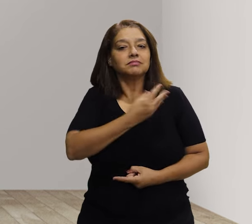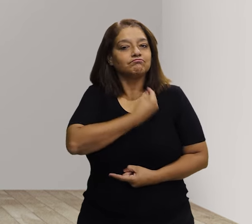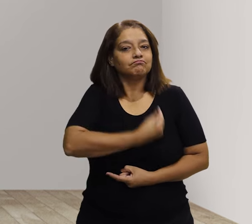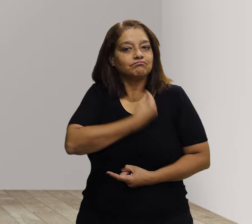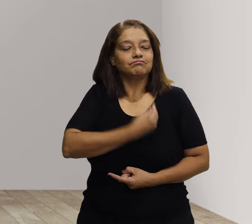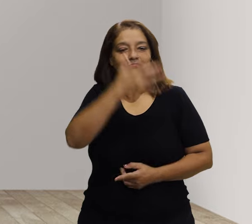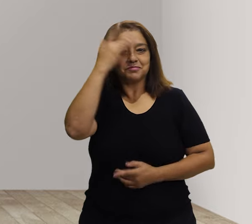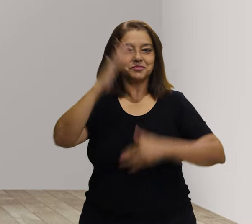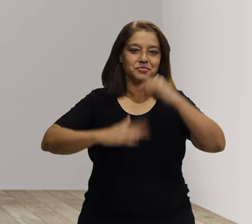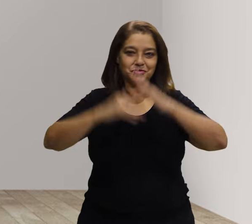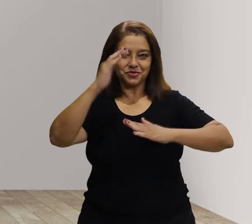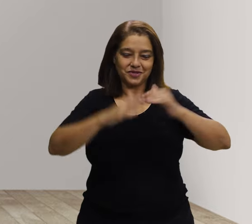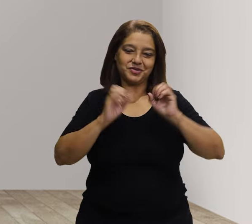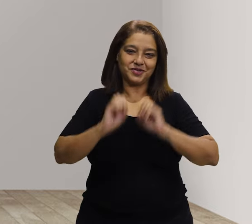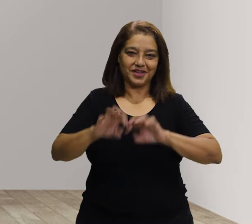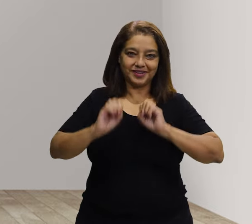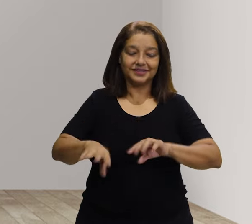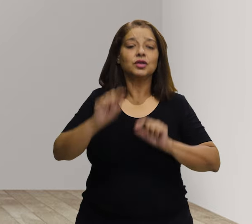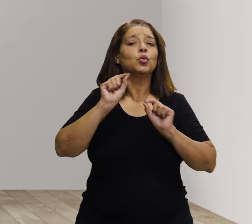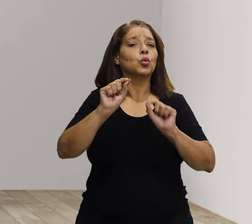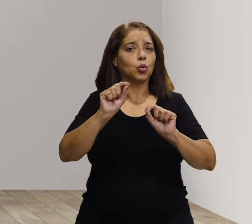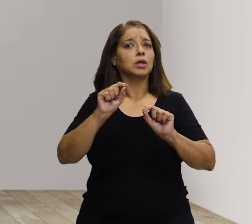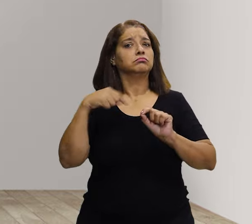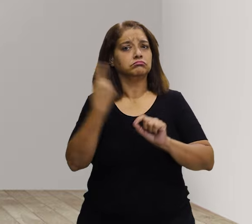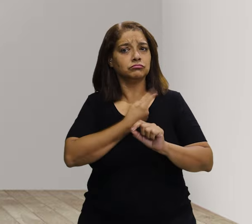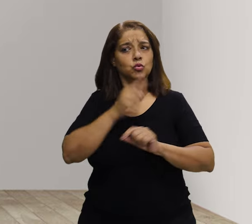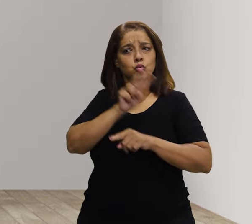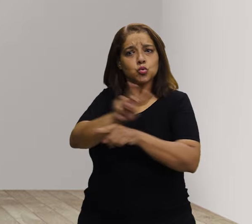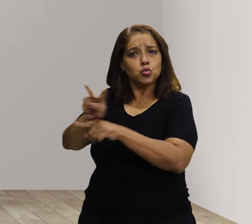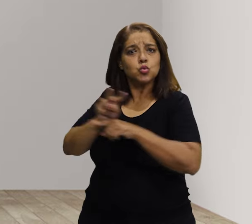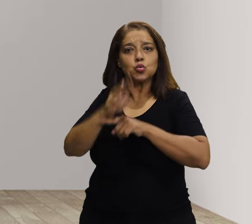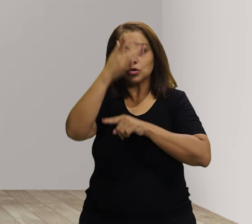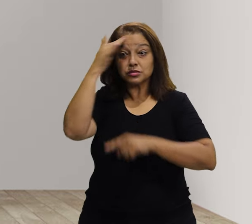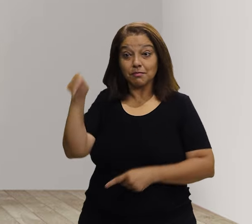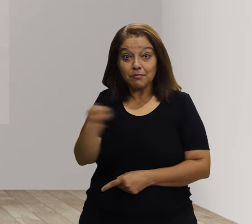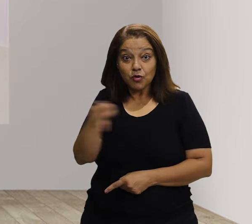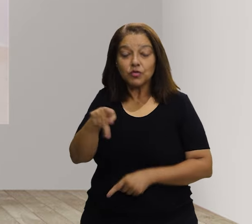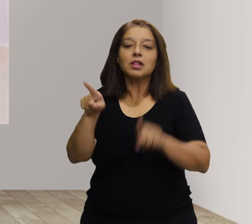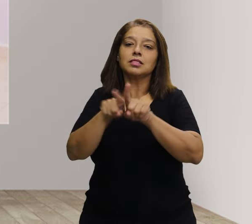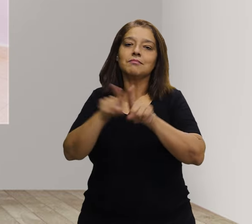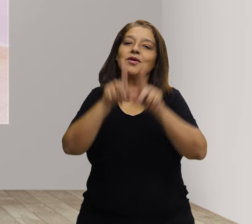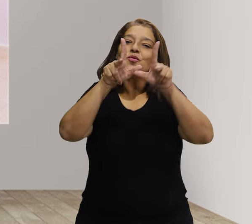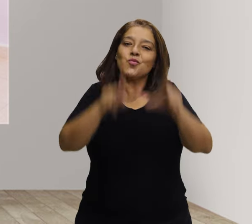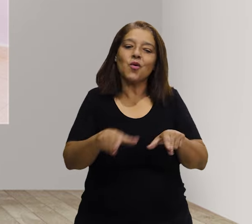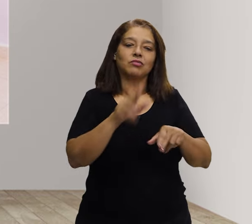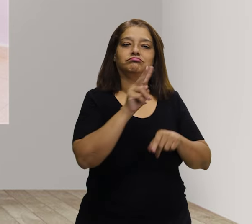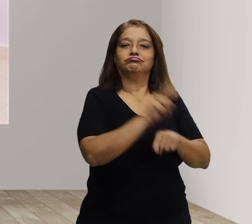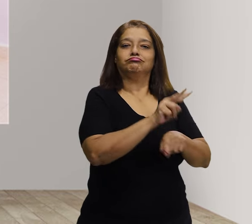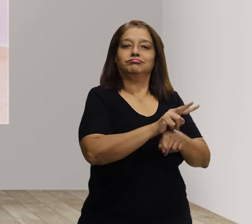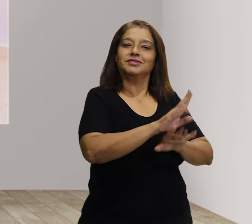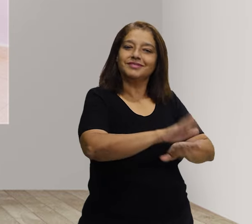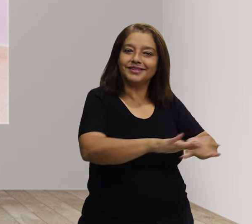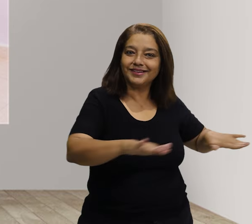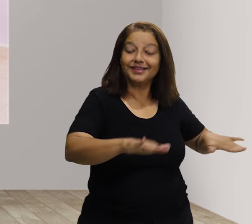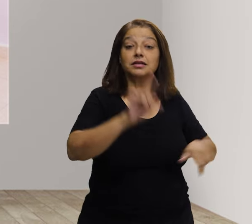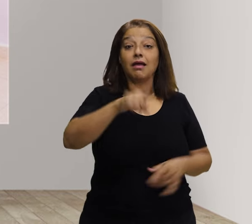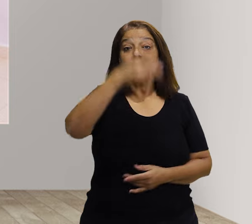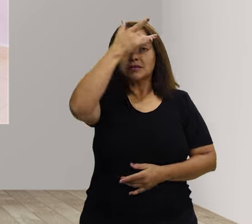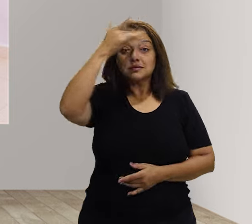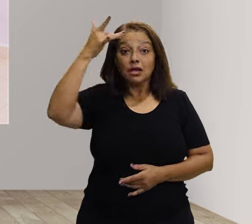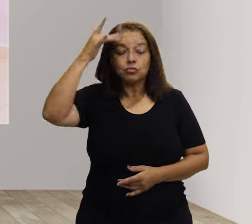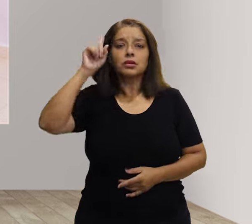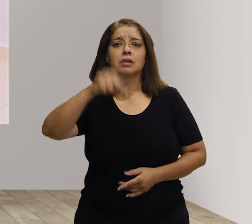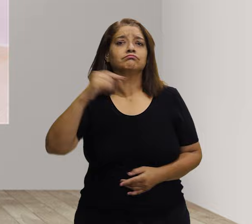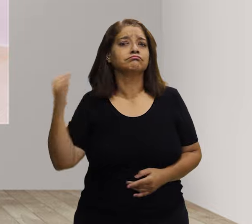educação. Afinal, cuidar de quem educa é cuidar também das nossas crianças. A saúde mental deve ser